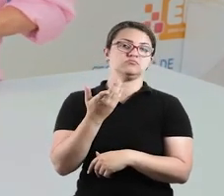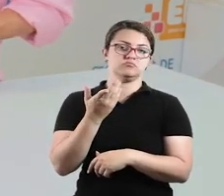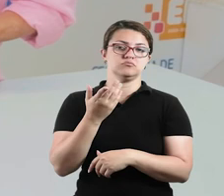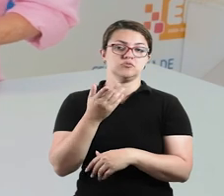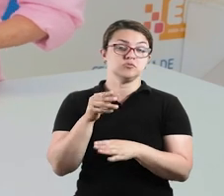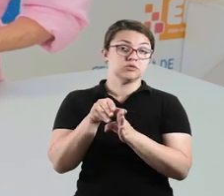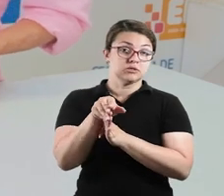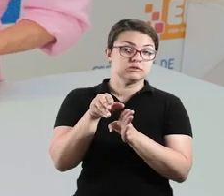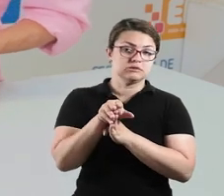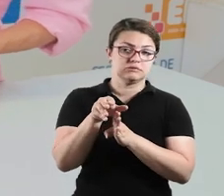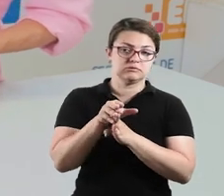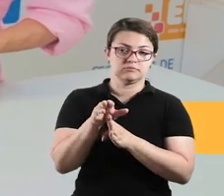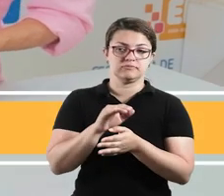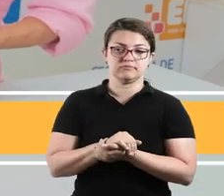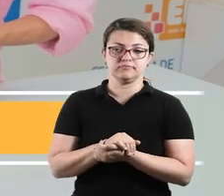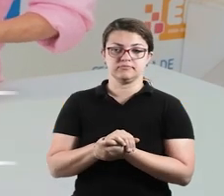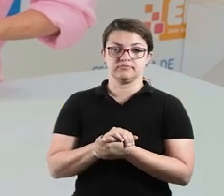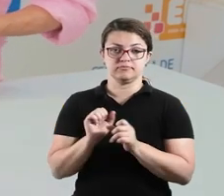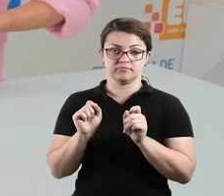correto?